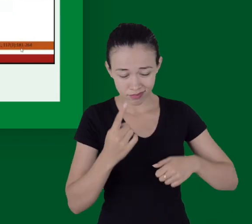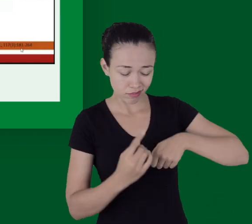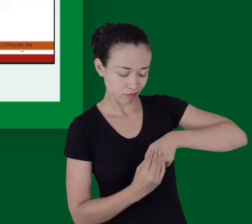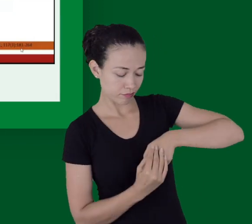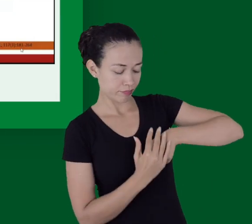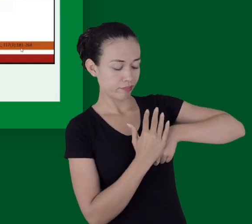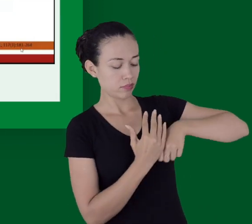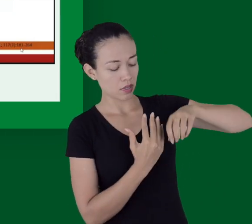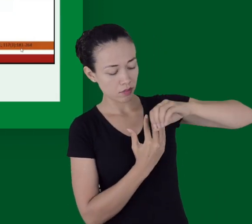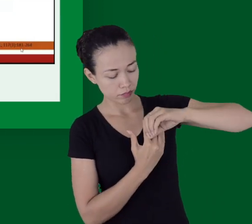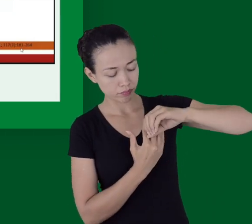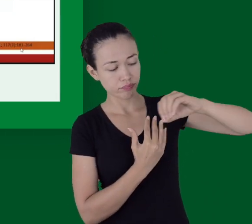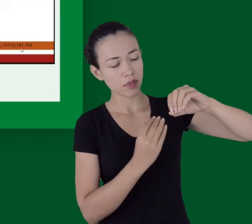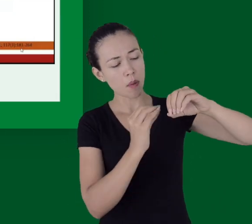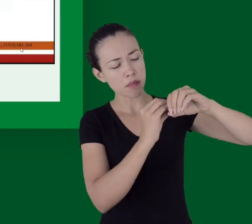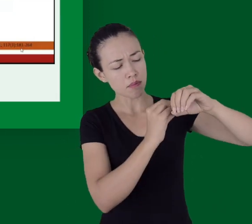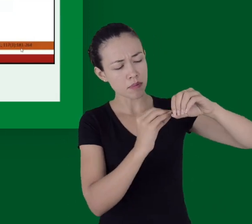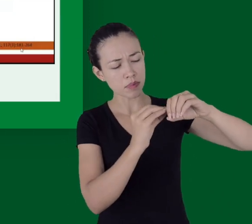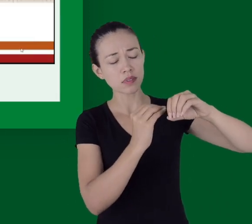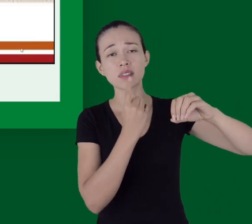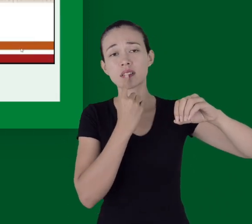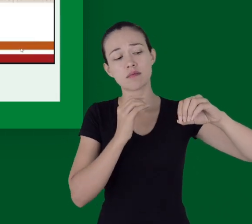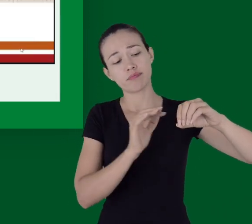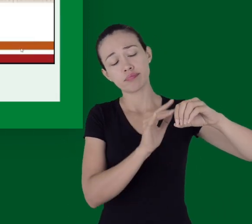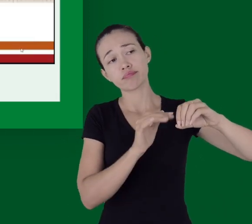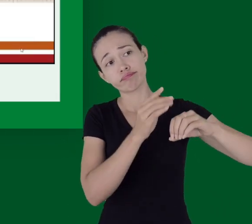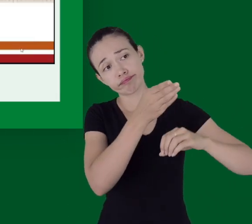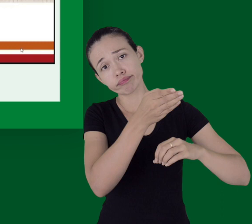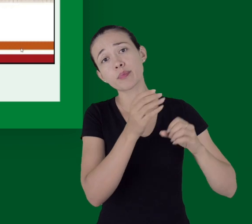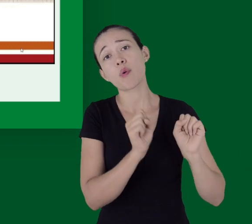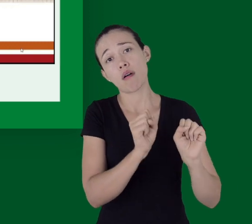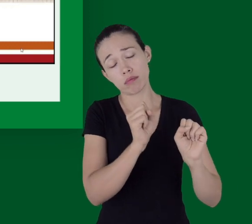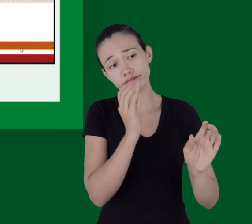levar a um possível diagnóstico de síndrome coronariana.